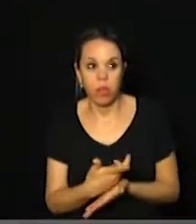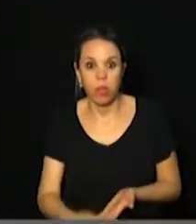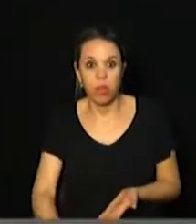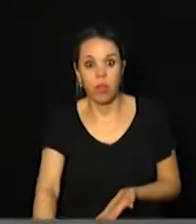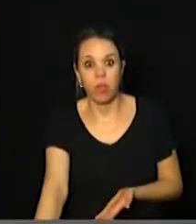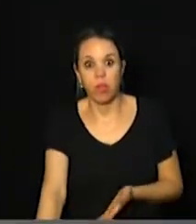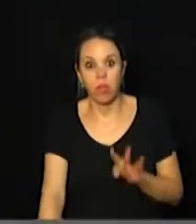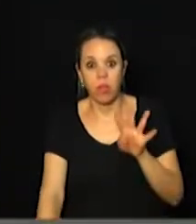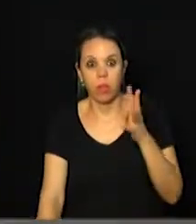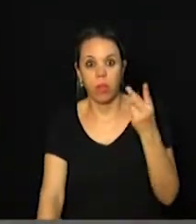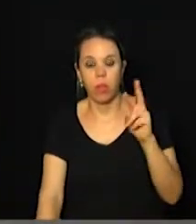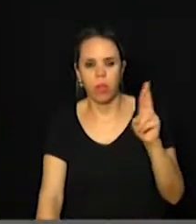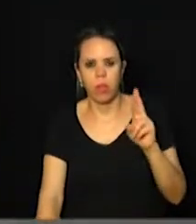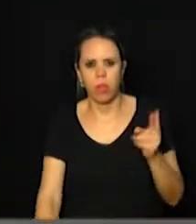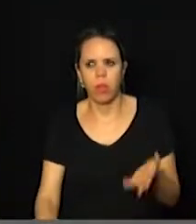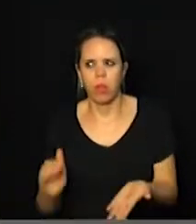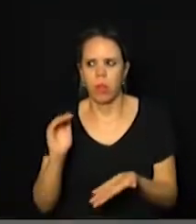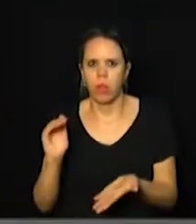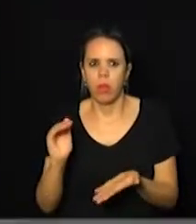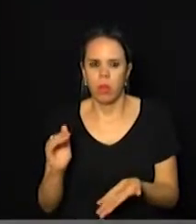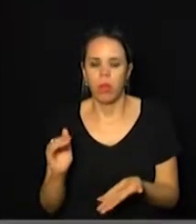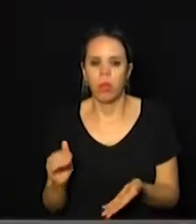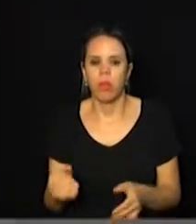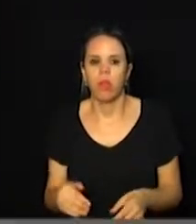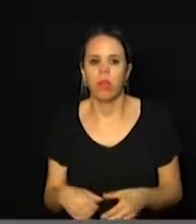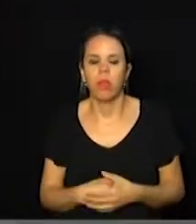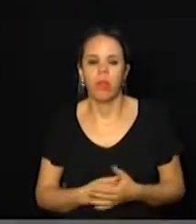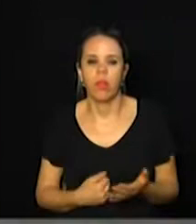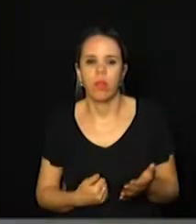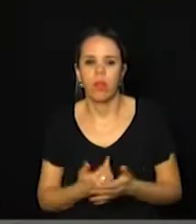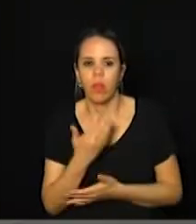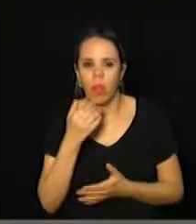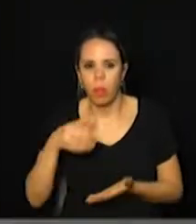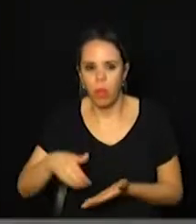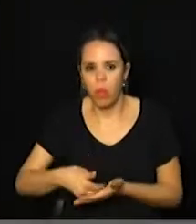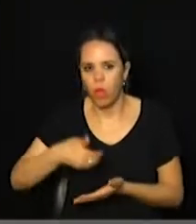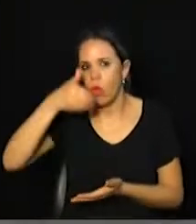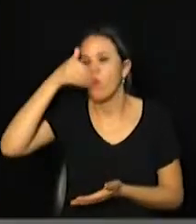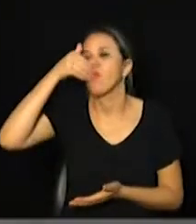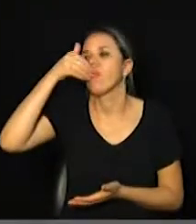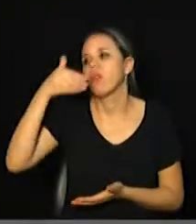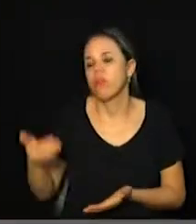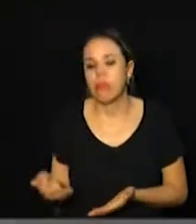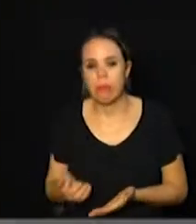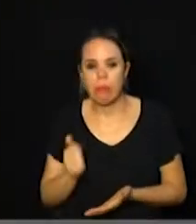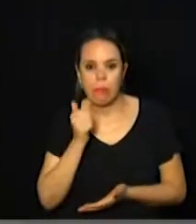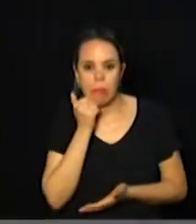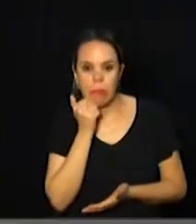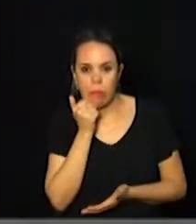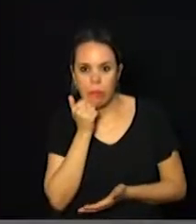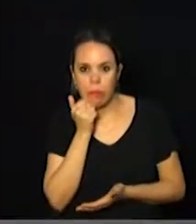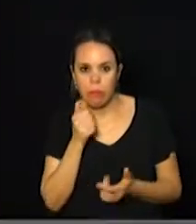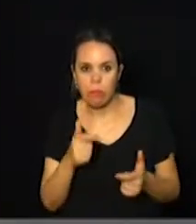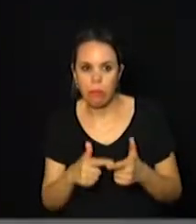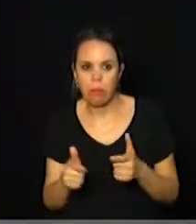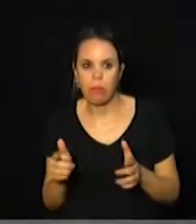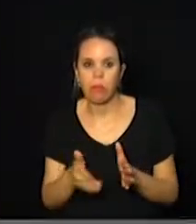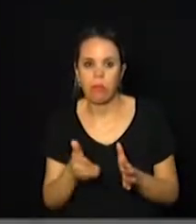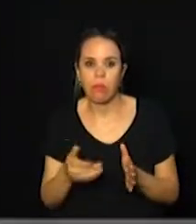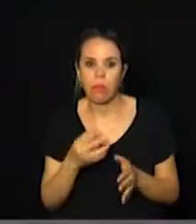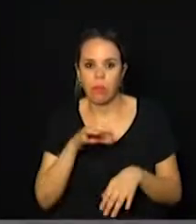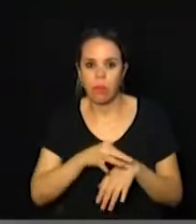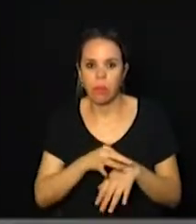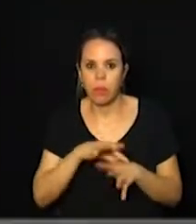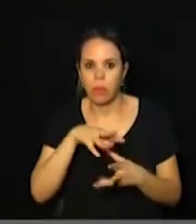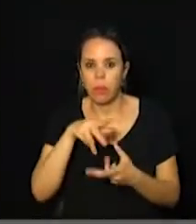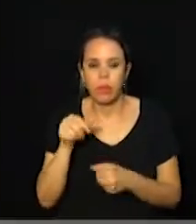celula4 reais o quilo do se tá aqui um trabalhador como sopa de osso isso no maior produtor de carne